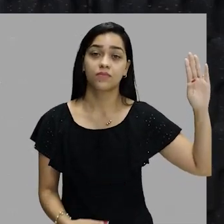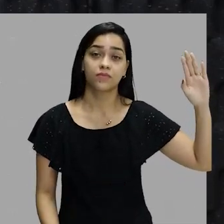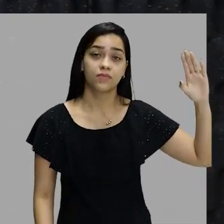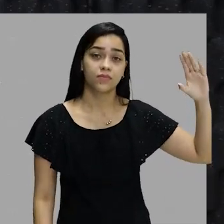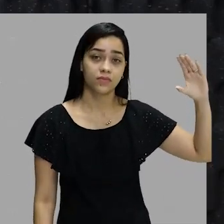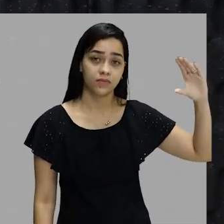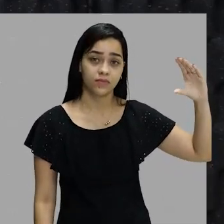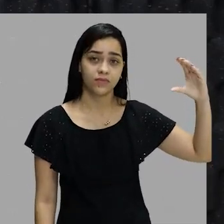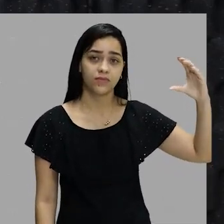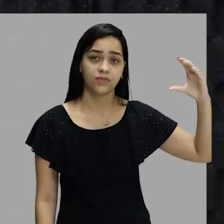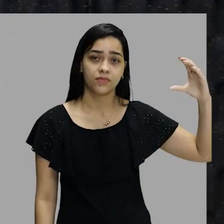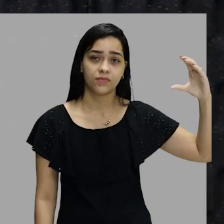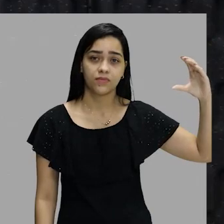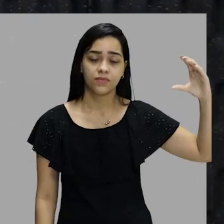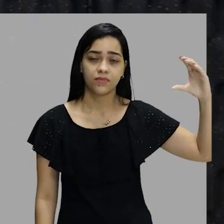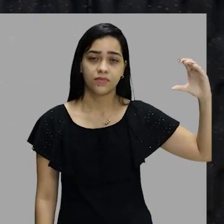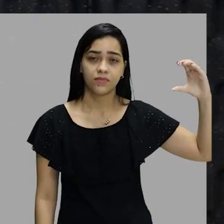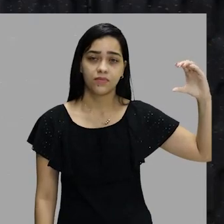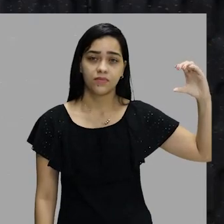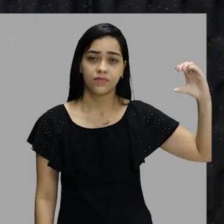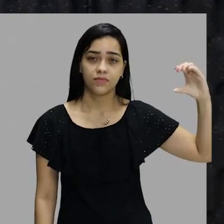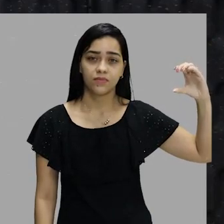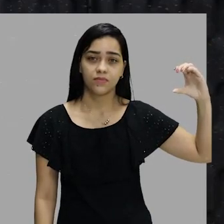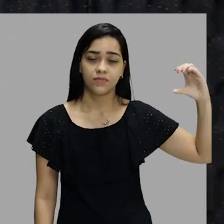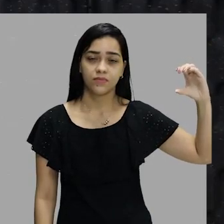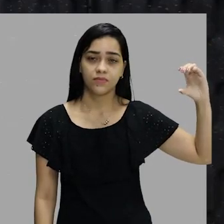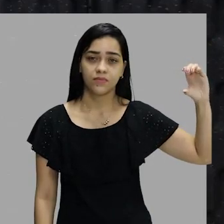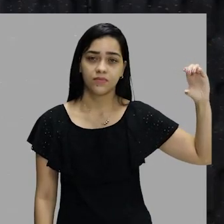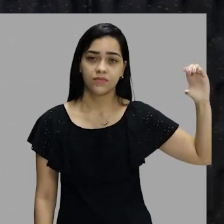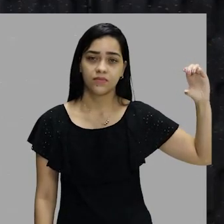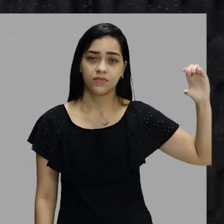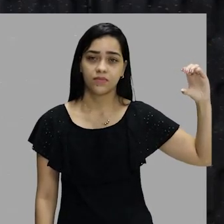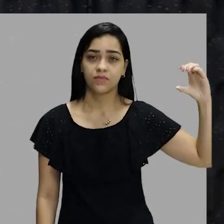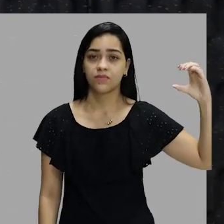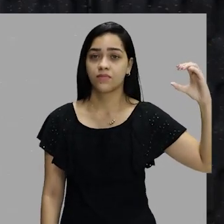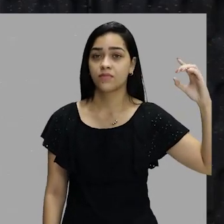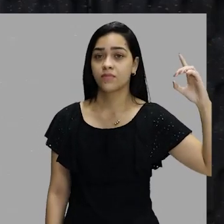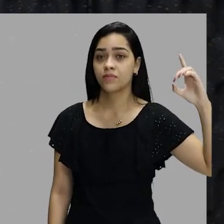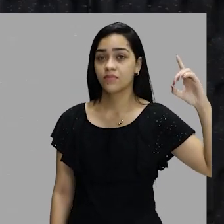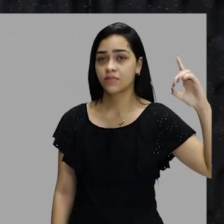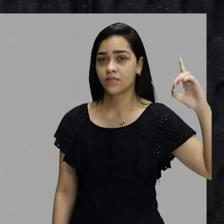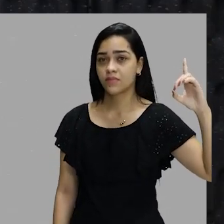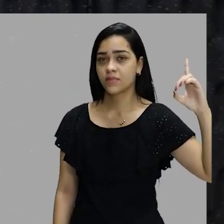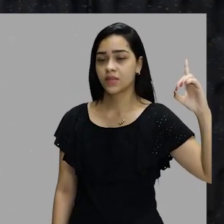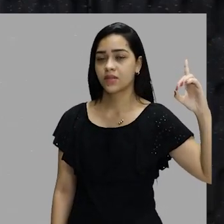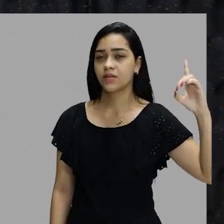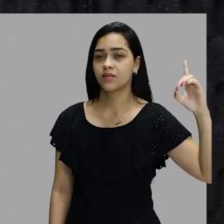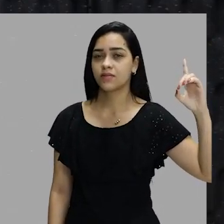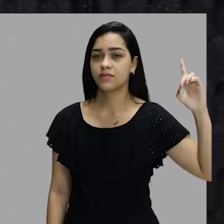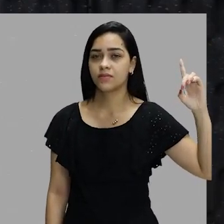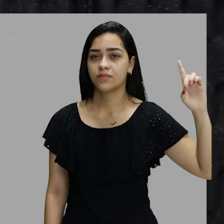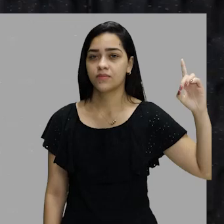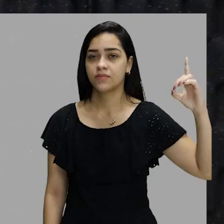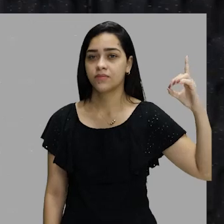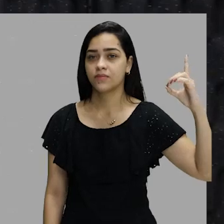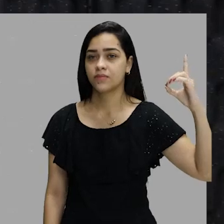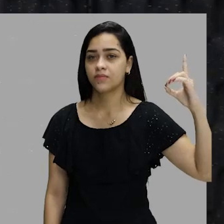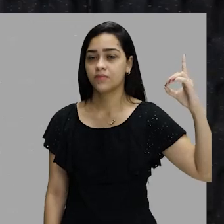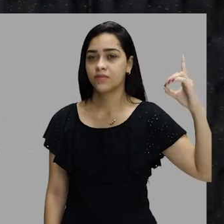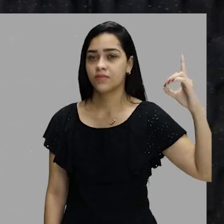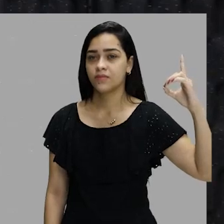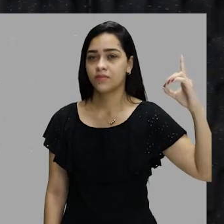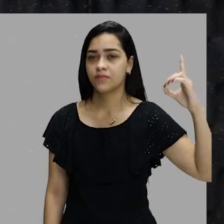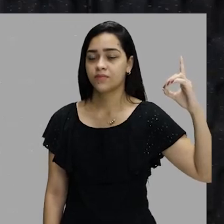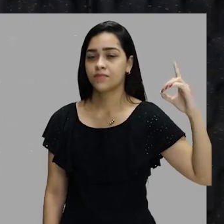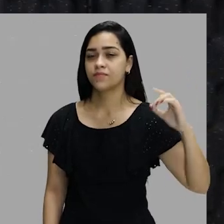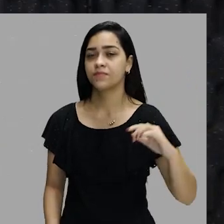cá? Letra C. Nosso céu tem mais estrelas? Ou letra D. Não permita Deus